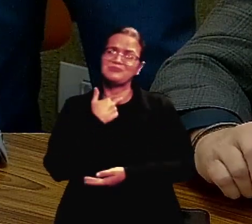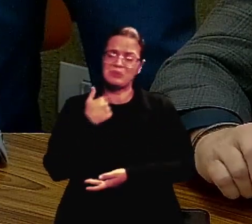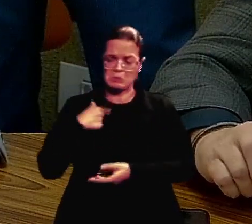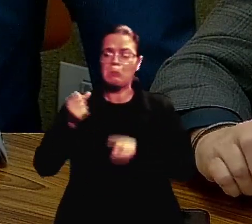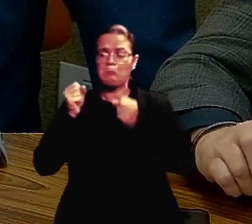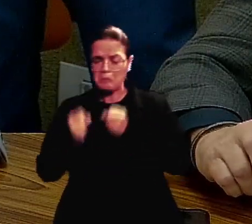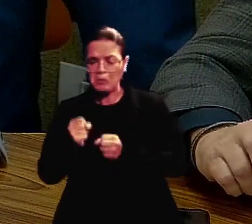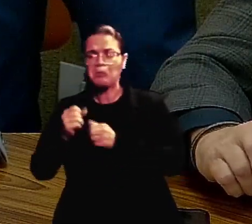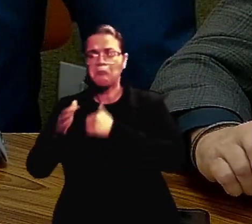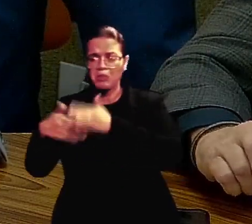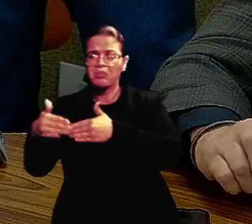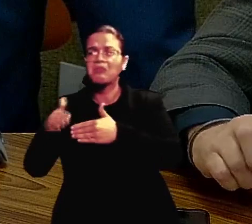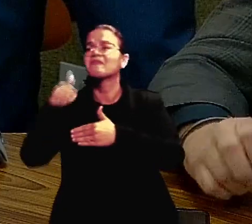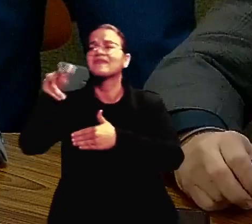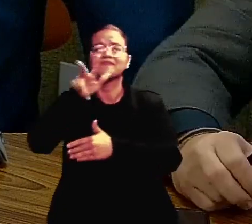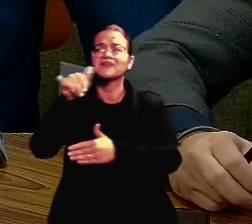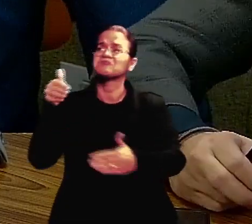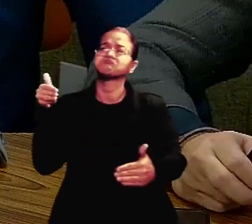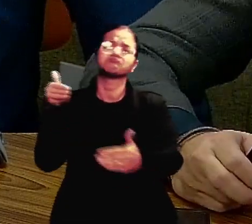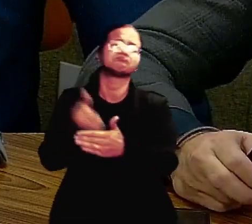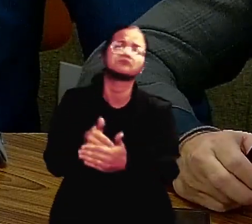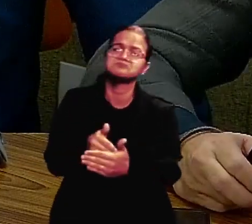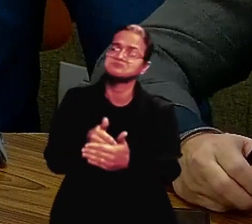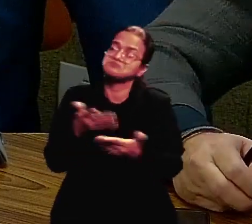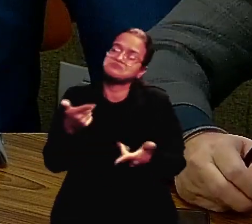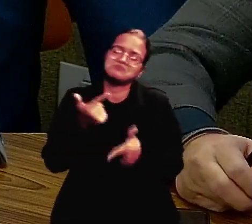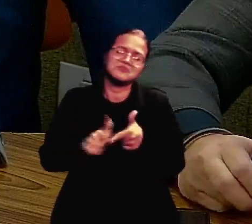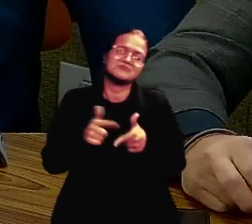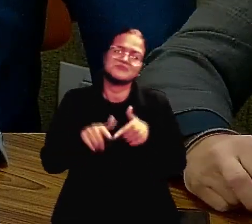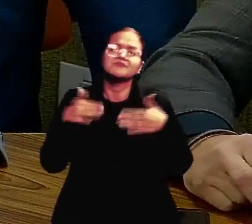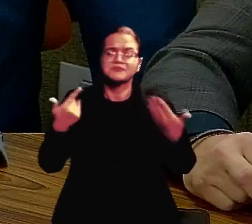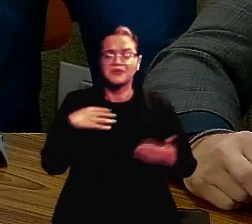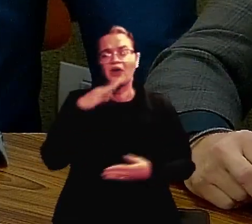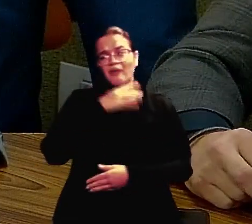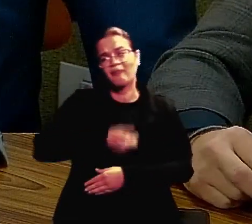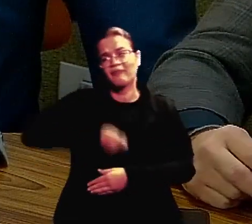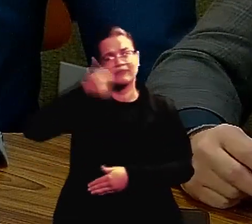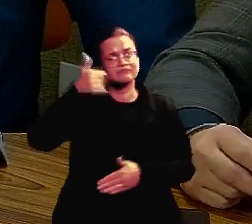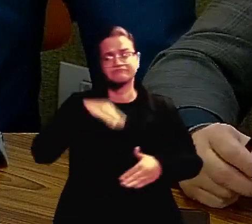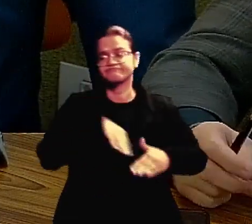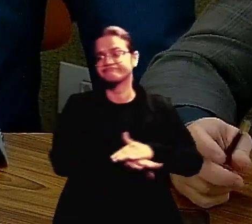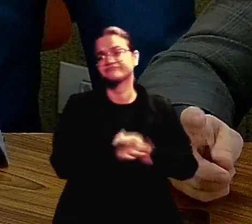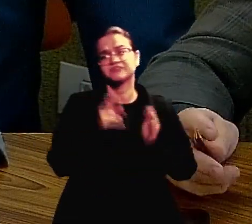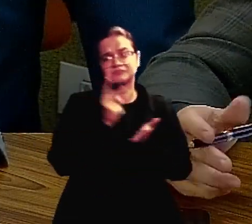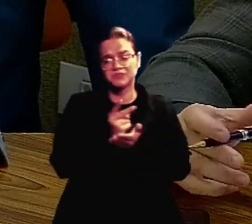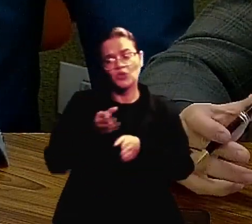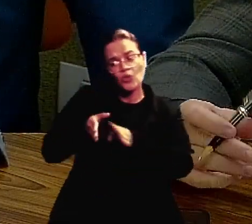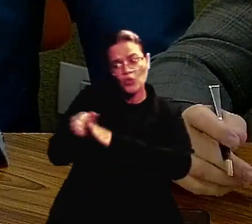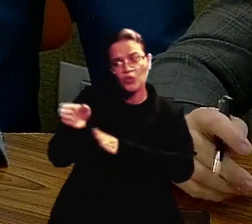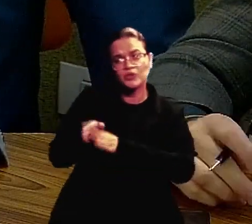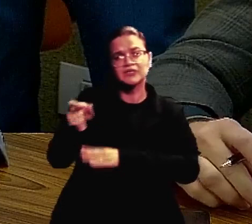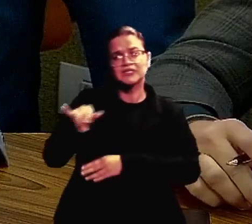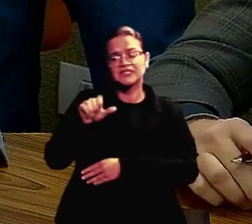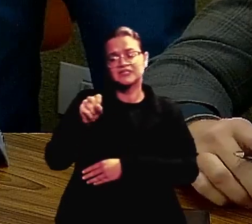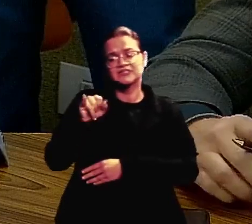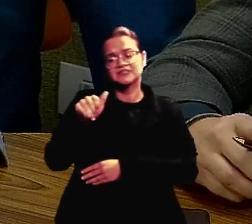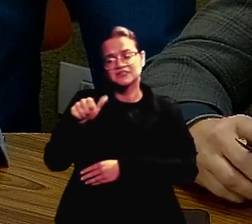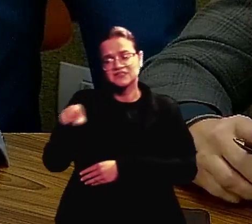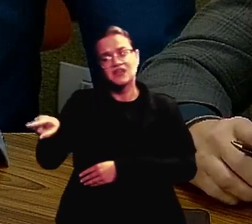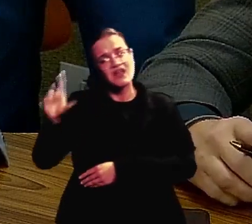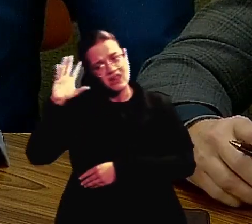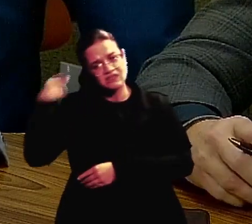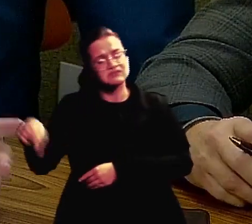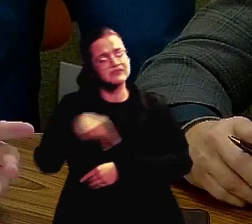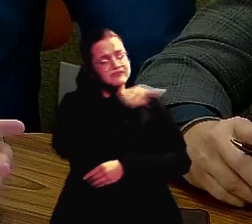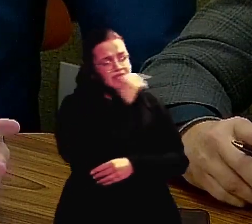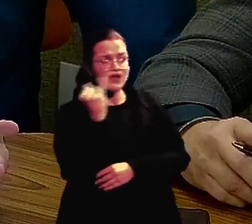que a gente coloque ele para frente, lá na frente vai dar problema. Então, acredito que a gente possa orientar aí o pastor Isaías a